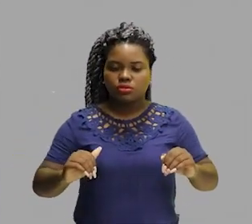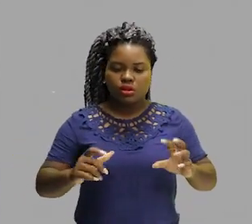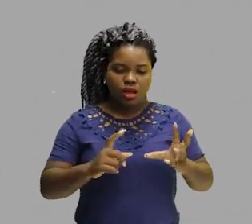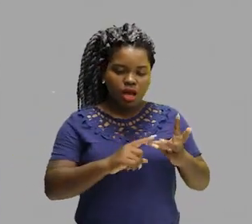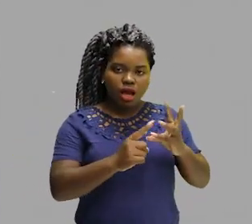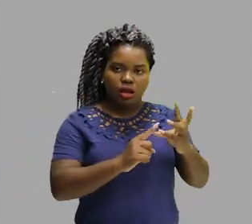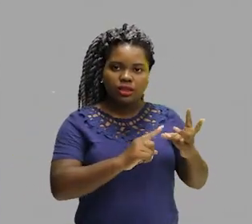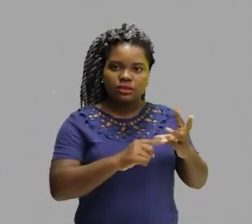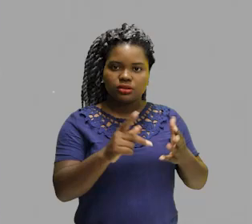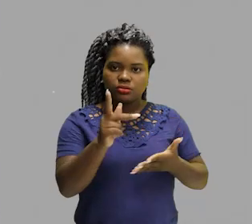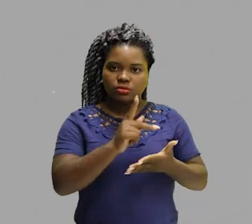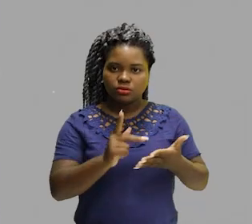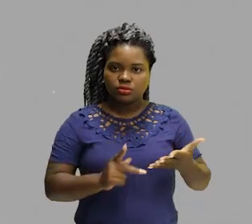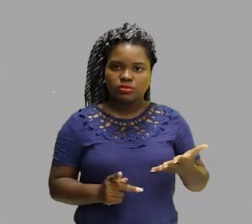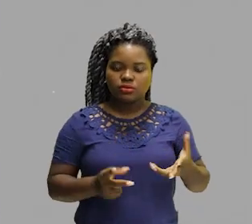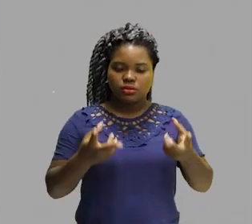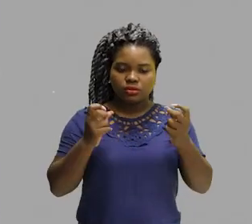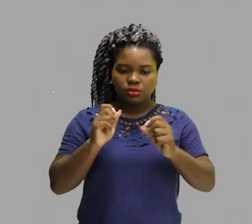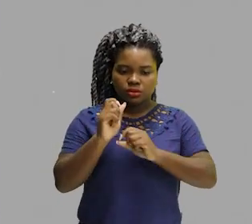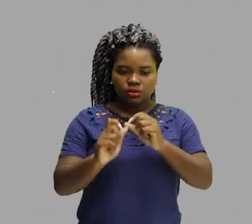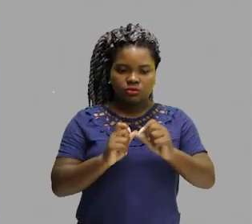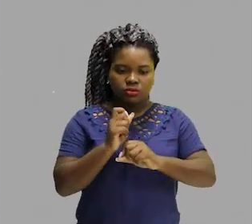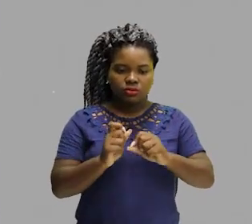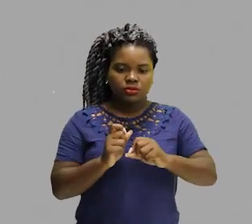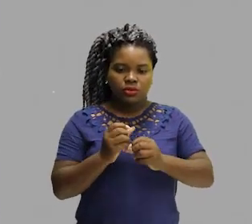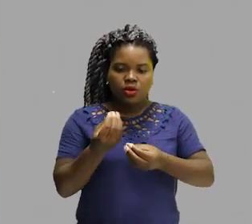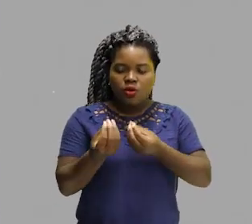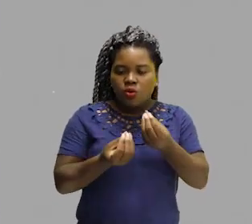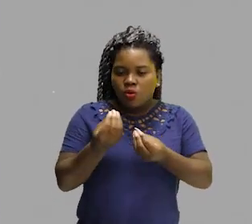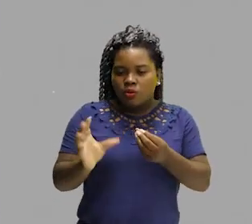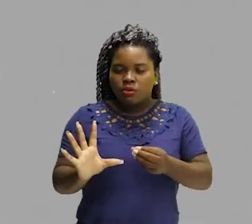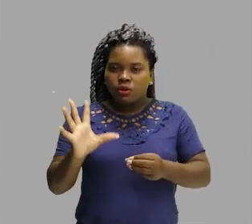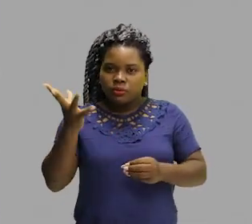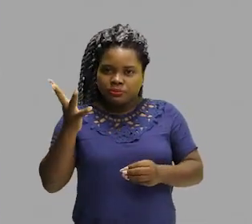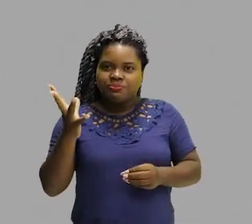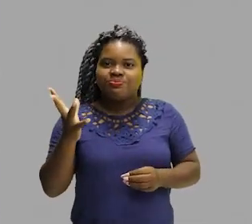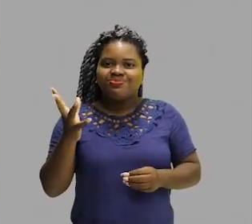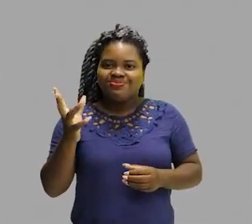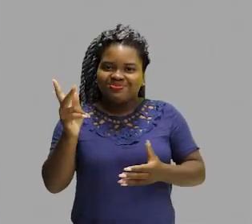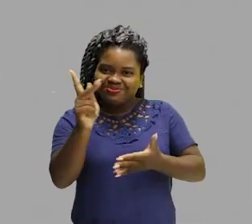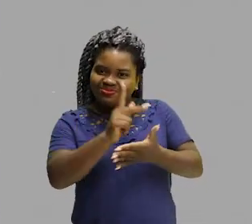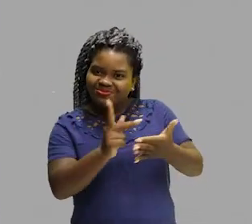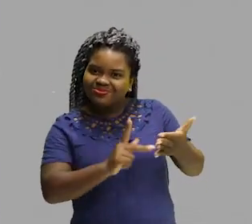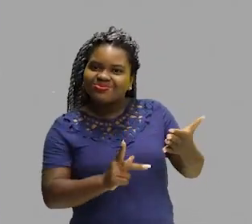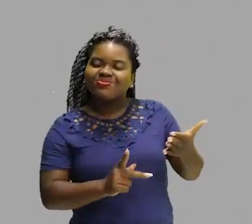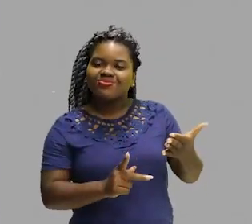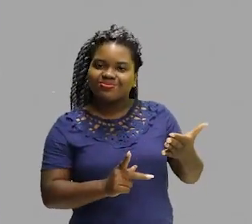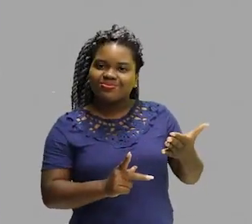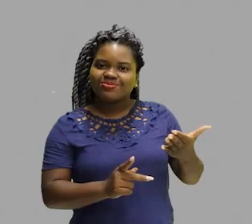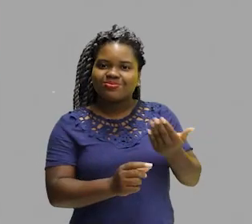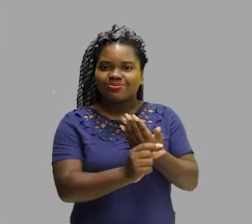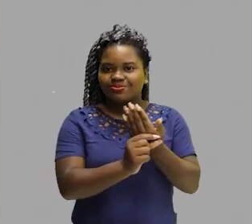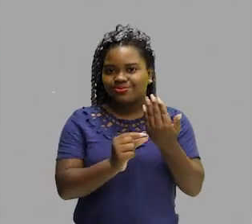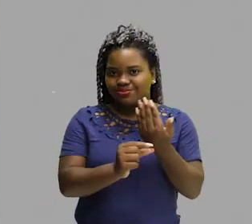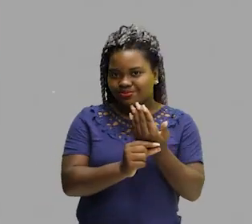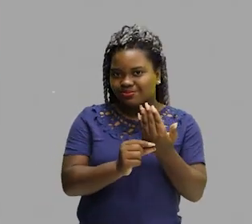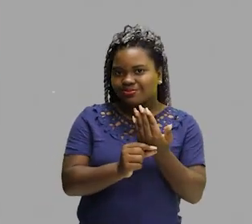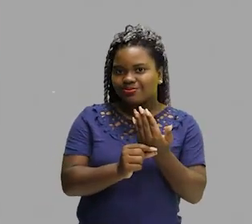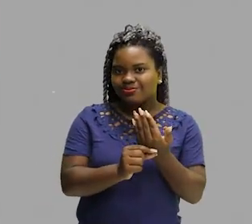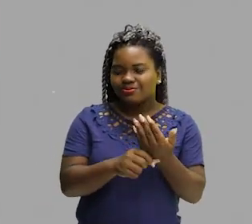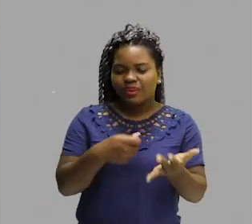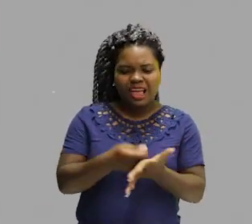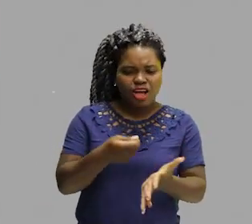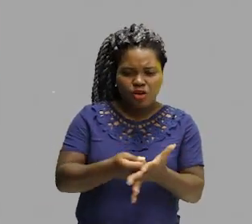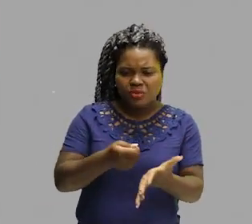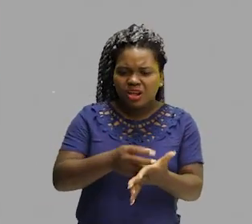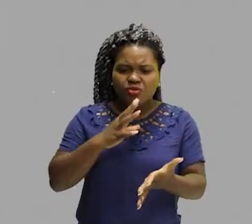identificar a que momento da história da literatura pertence àquela obra. Você não vai ser obrigado a conhecer todas as obras. Você